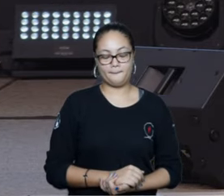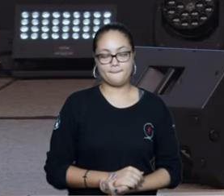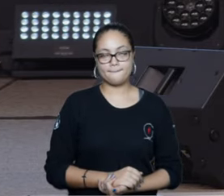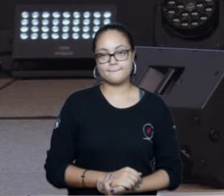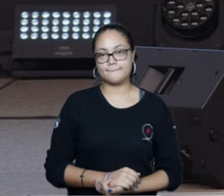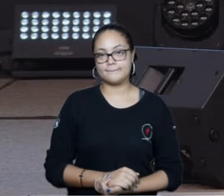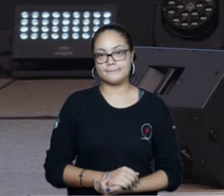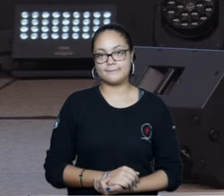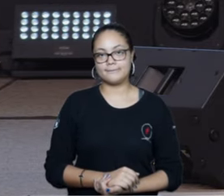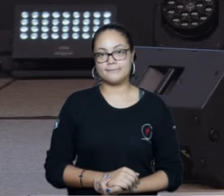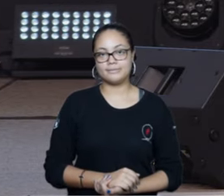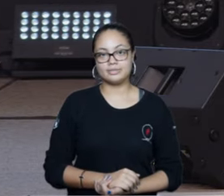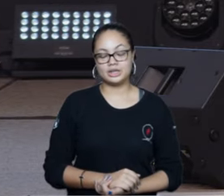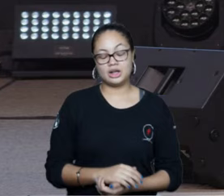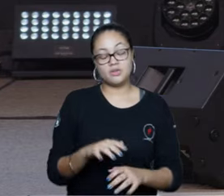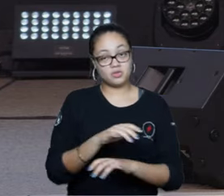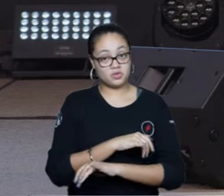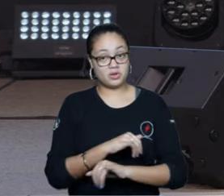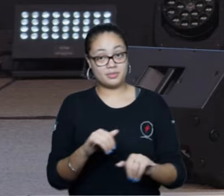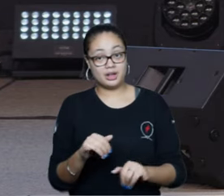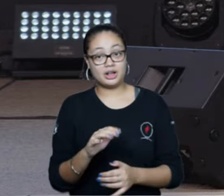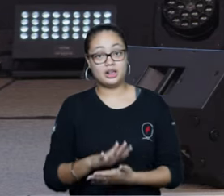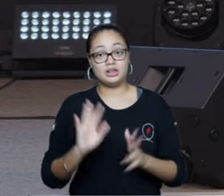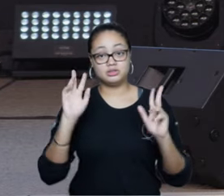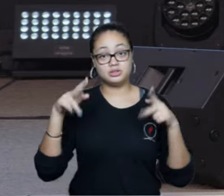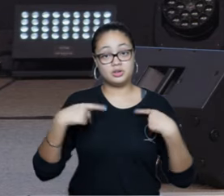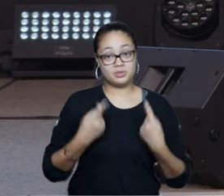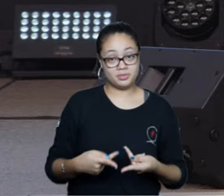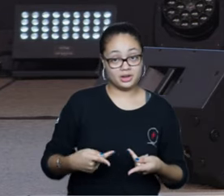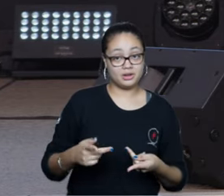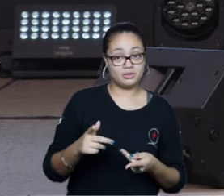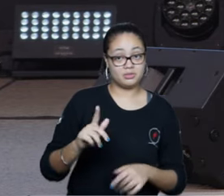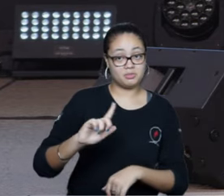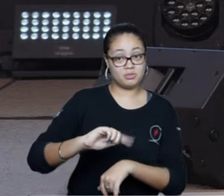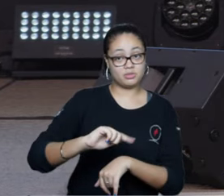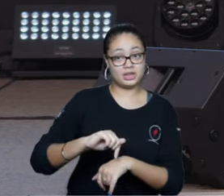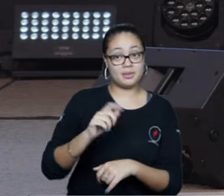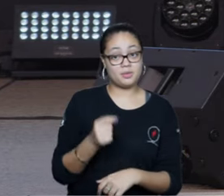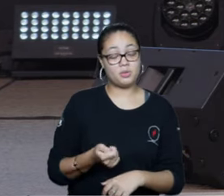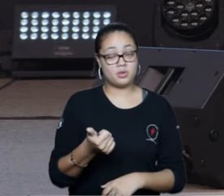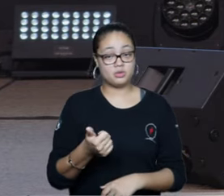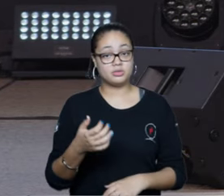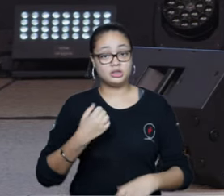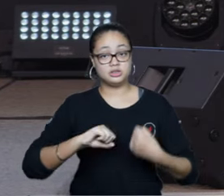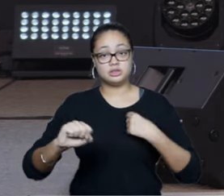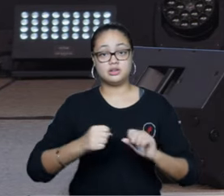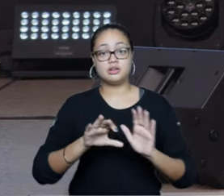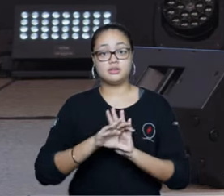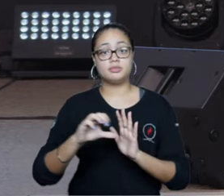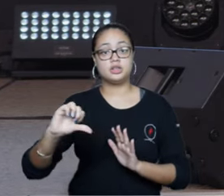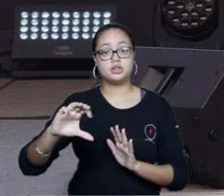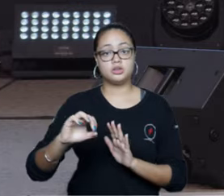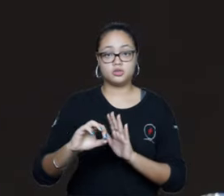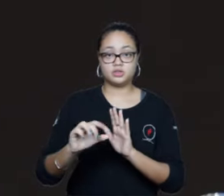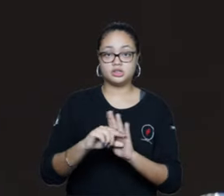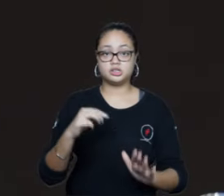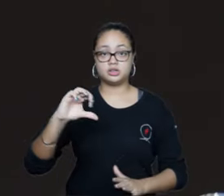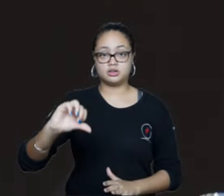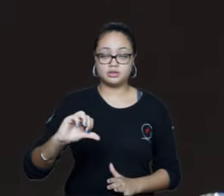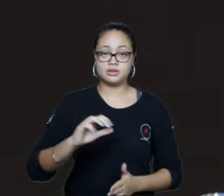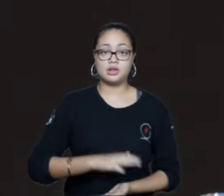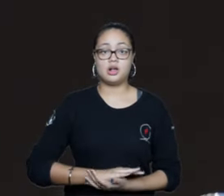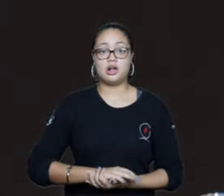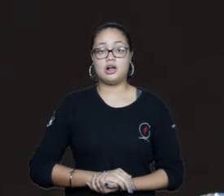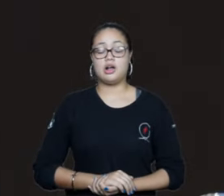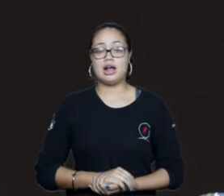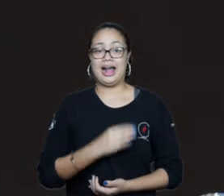o meu querido gostaria de te informar que o ser humano tem pouco tempo o Salmo 90 Versículo 9 diz que acabam nossos anos